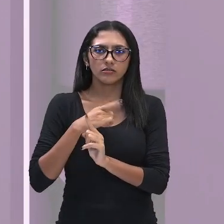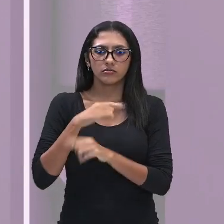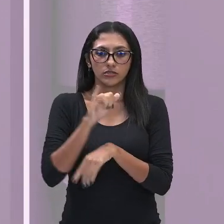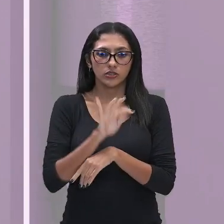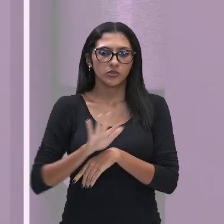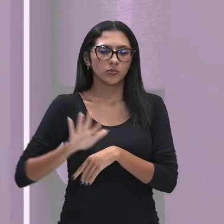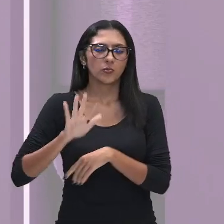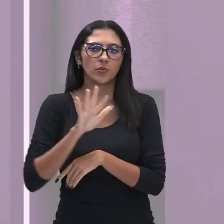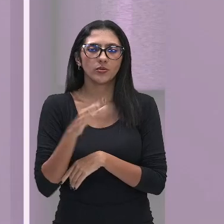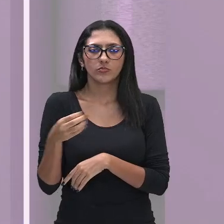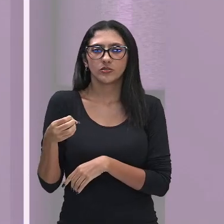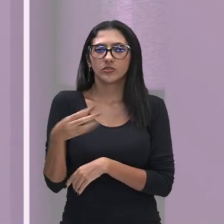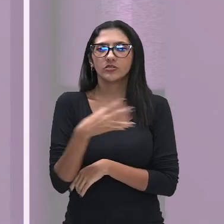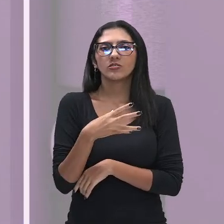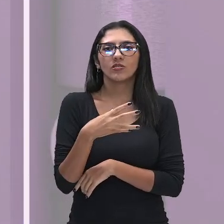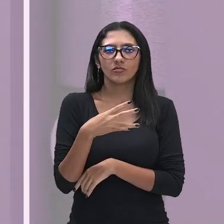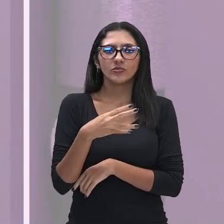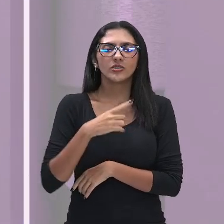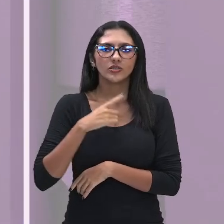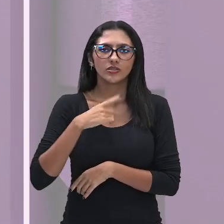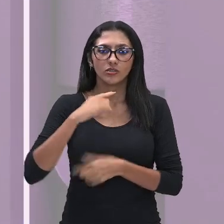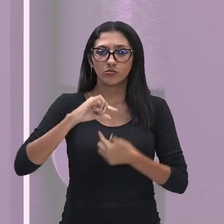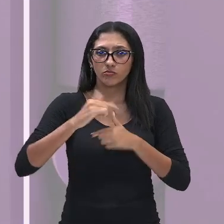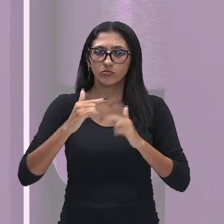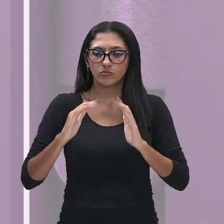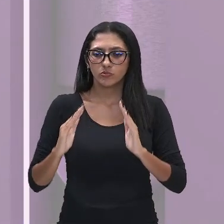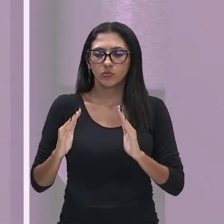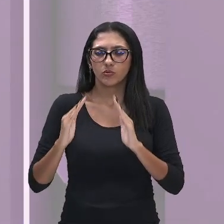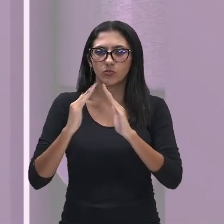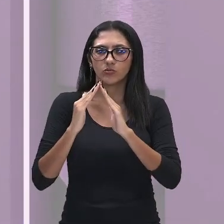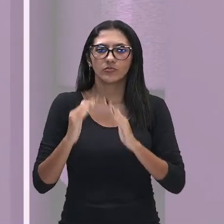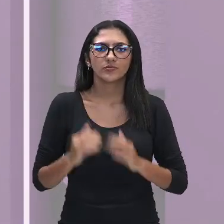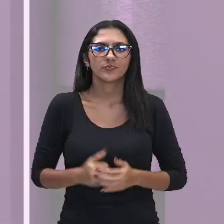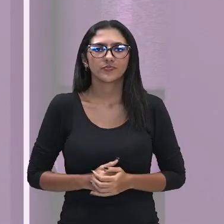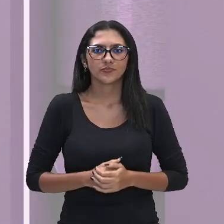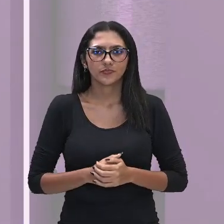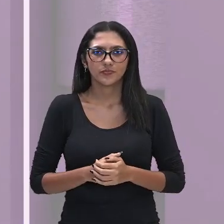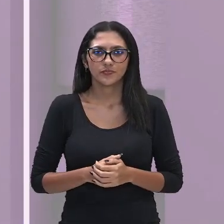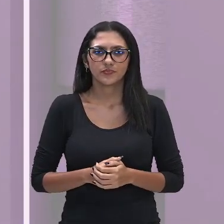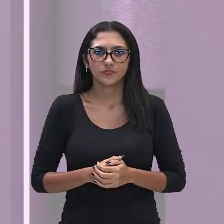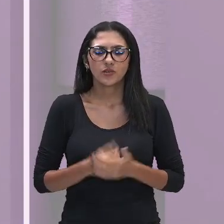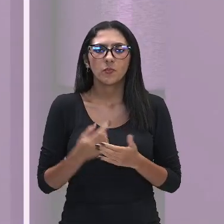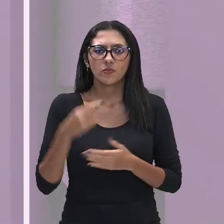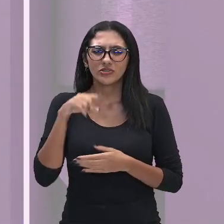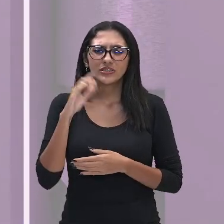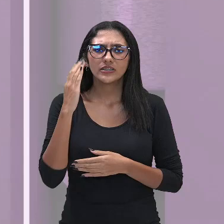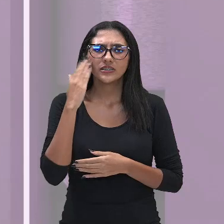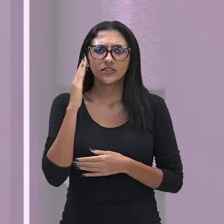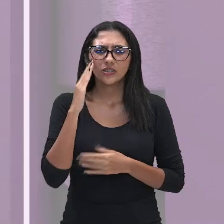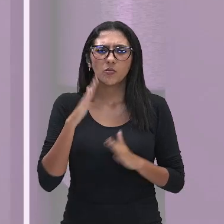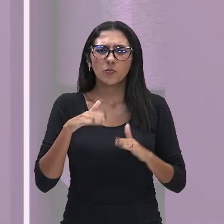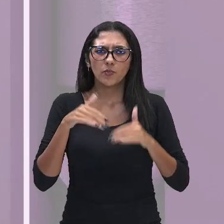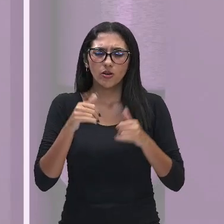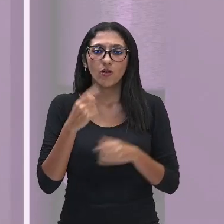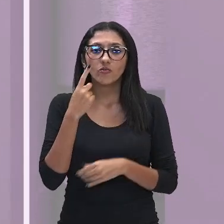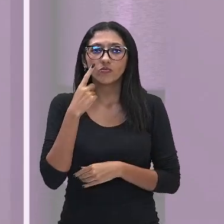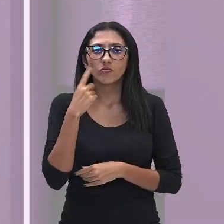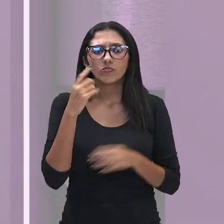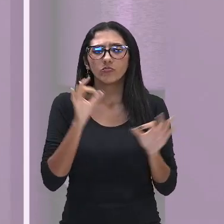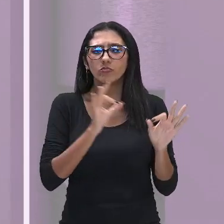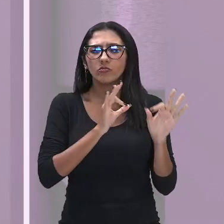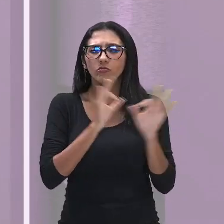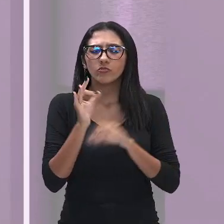a partir desse giro, a gente formar um cone. Para você entender e compreender melhor, vamos aqui a um vídeo para